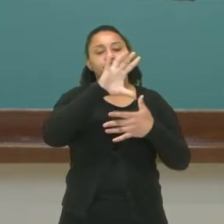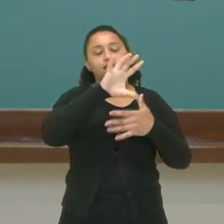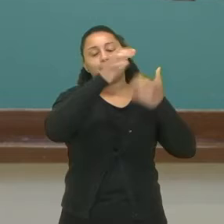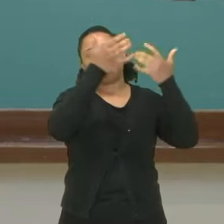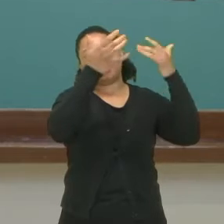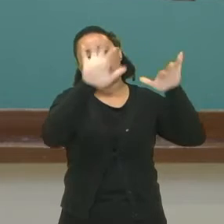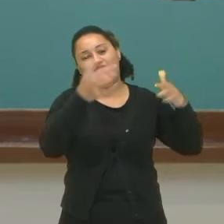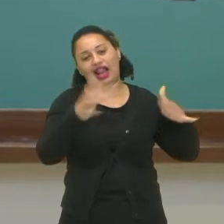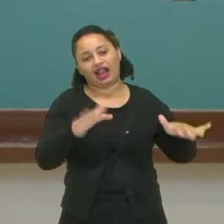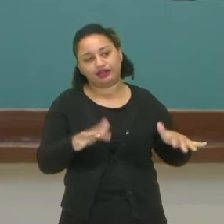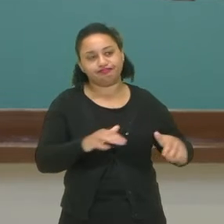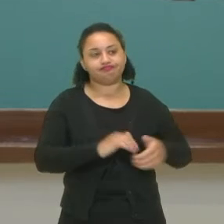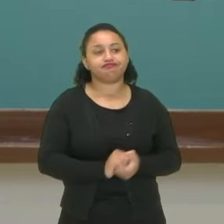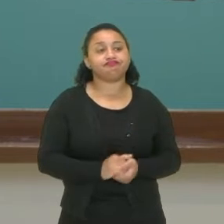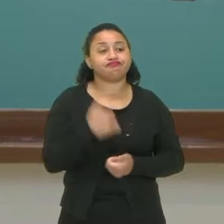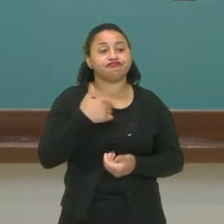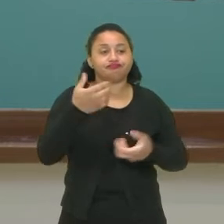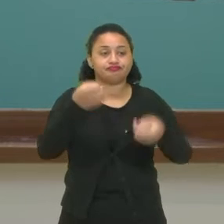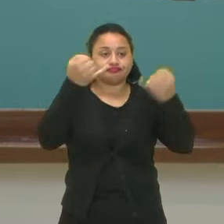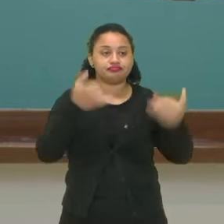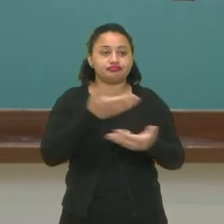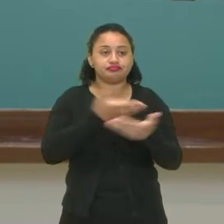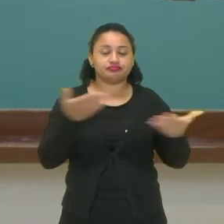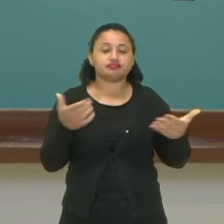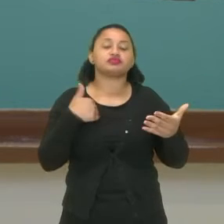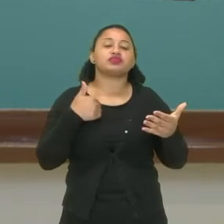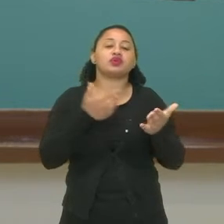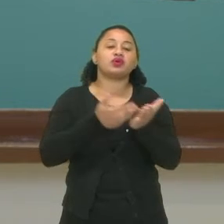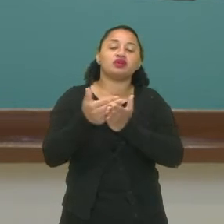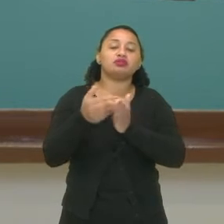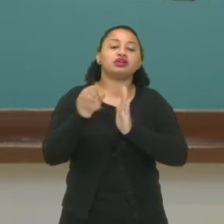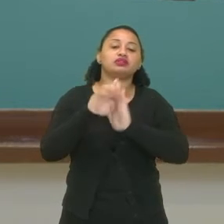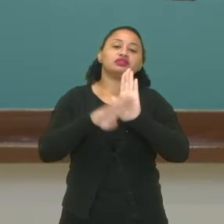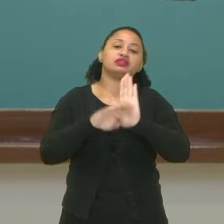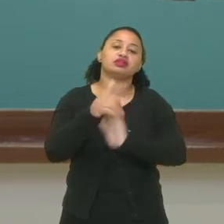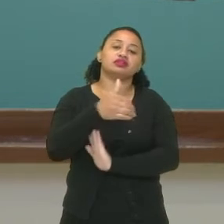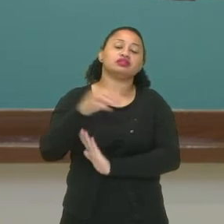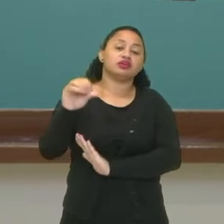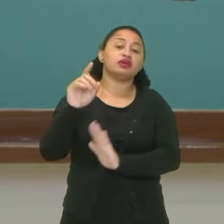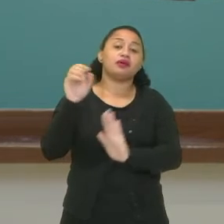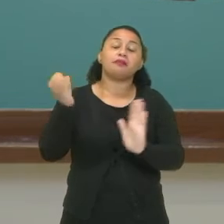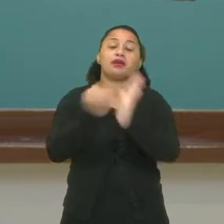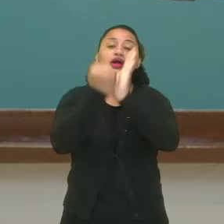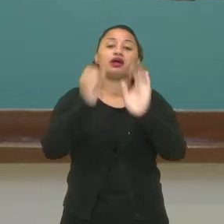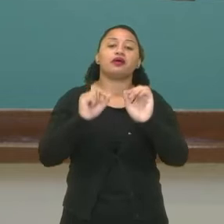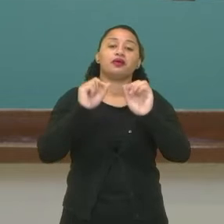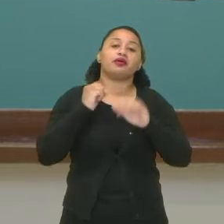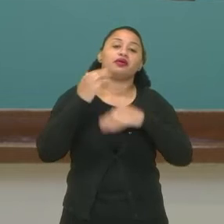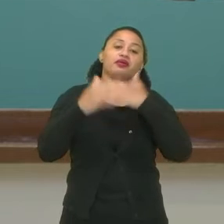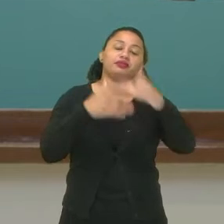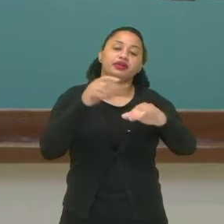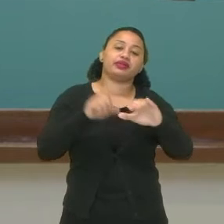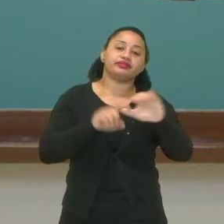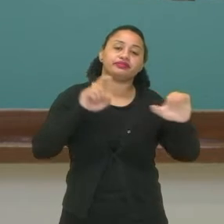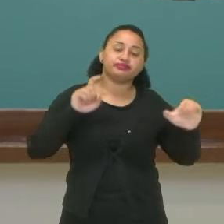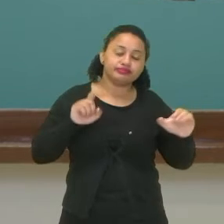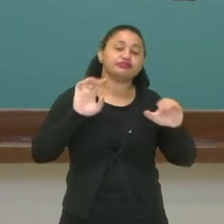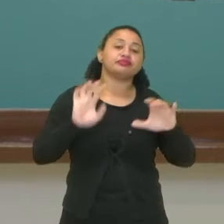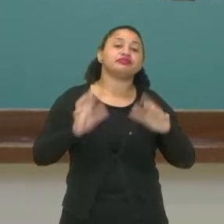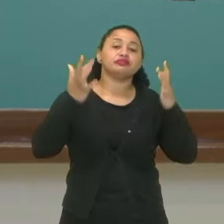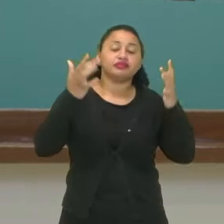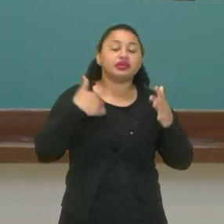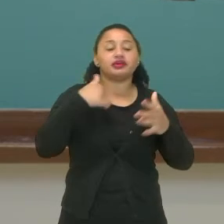a vocês, esse início do século XIX, ele é marcado pelo processo de independências